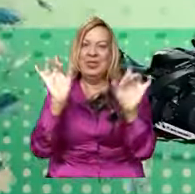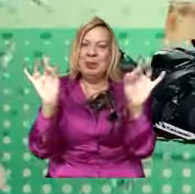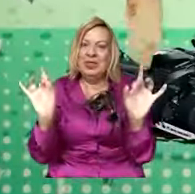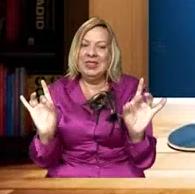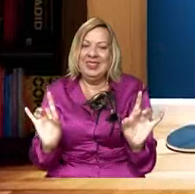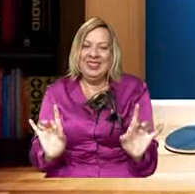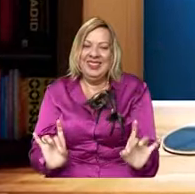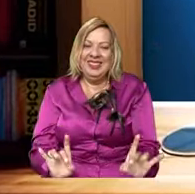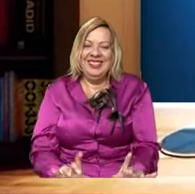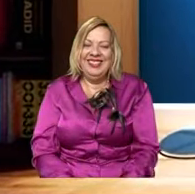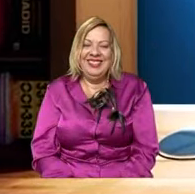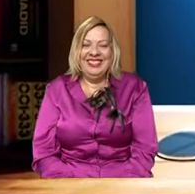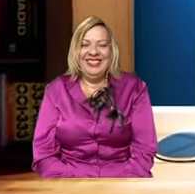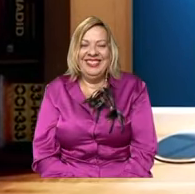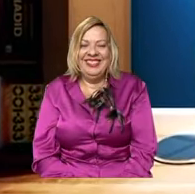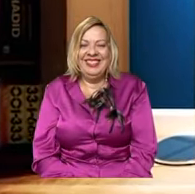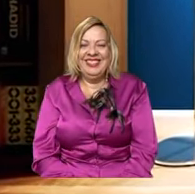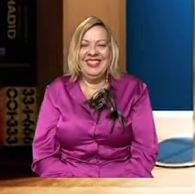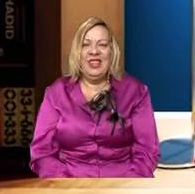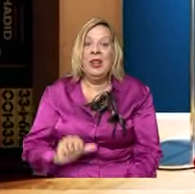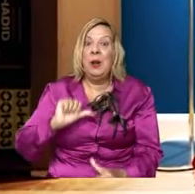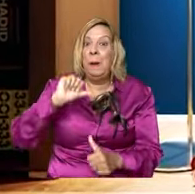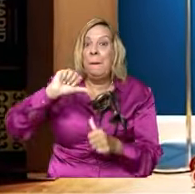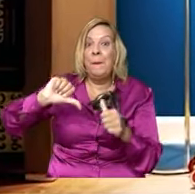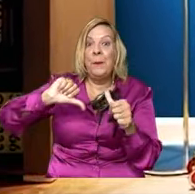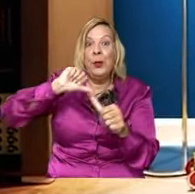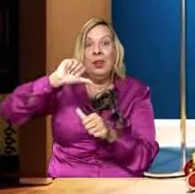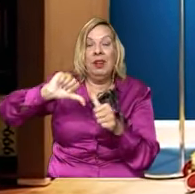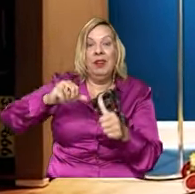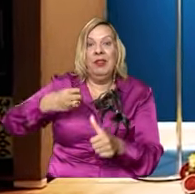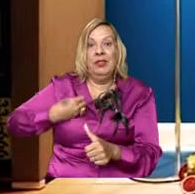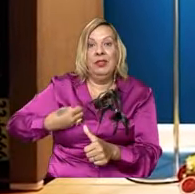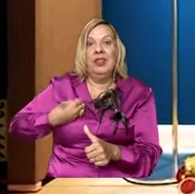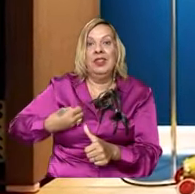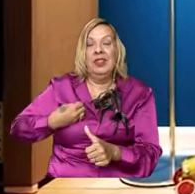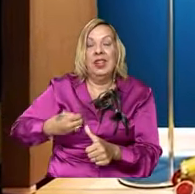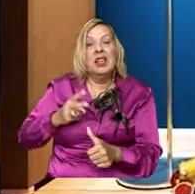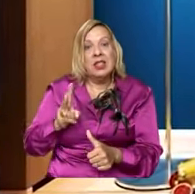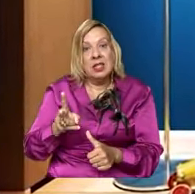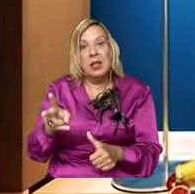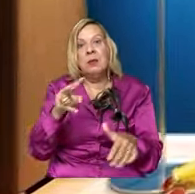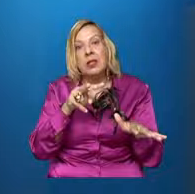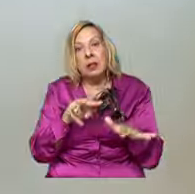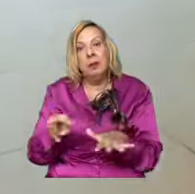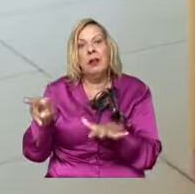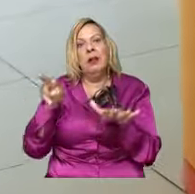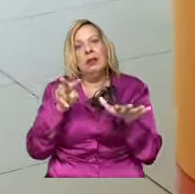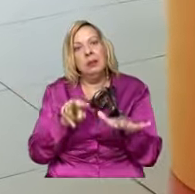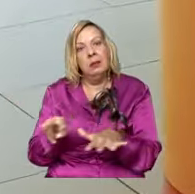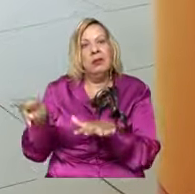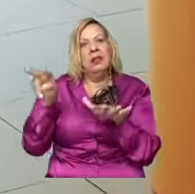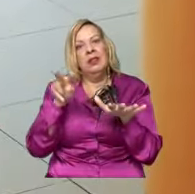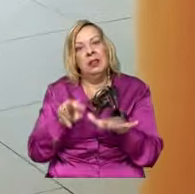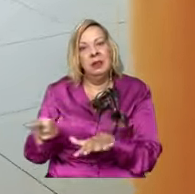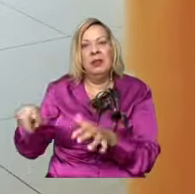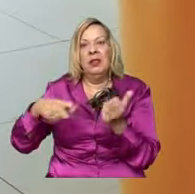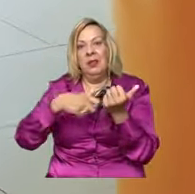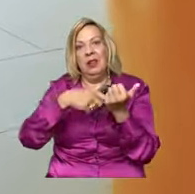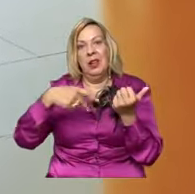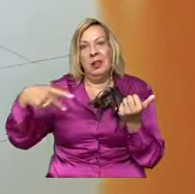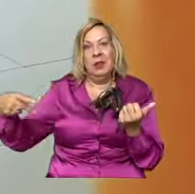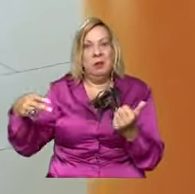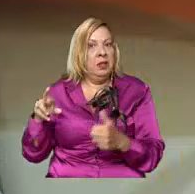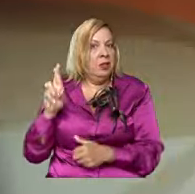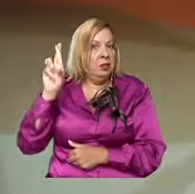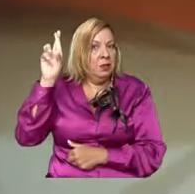prêmios. A mudança de vida acontece toda semana através do Cajucap. E essa realização